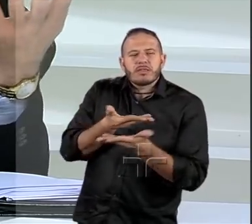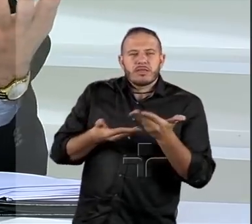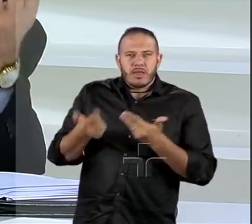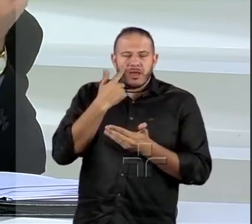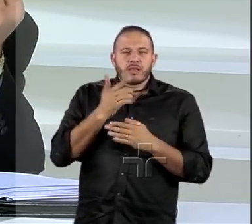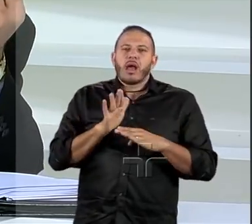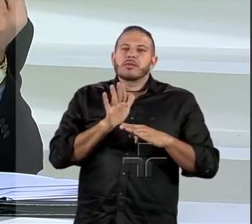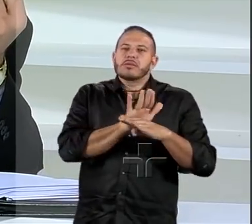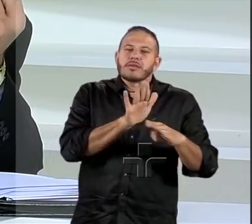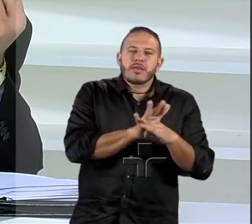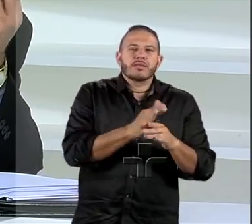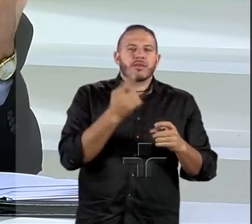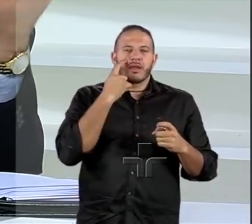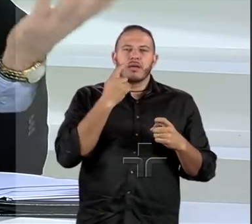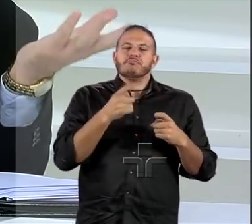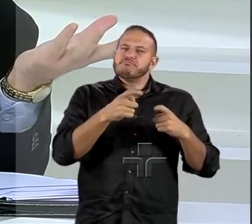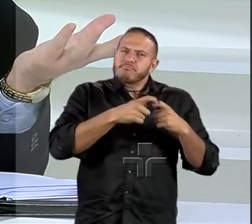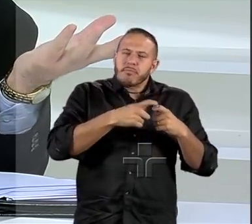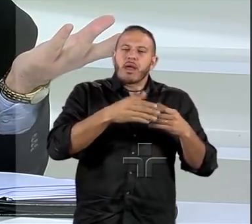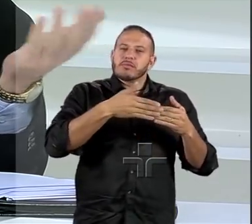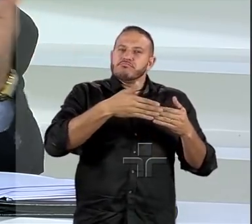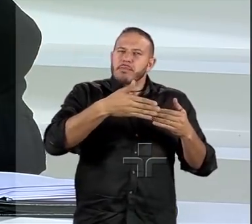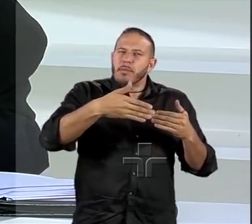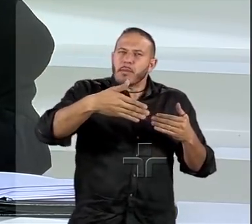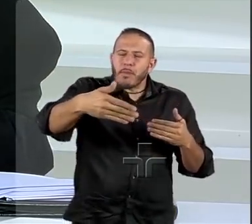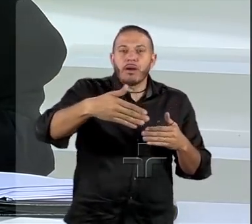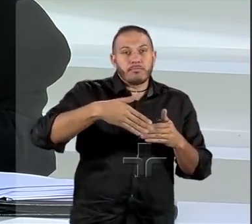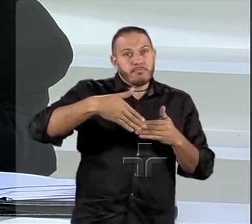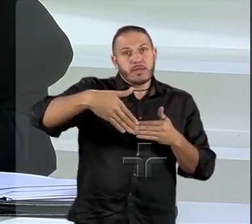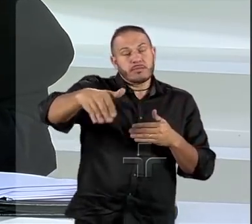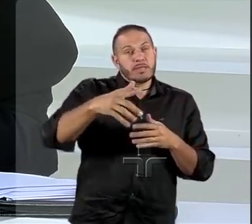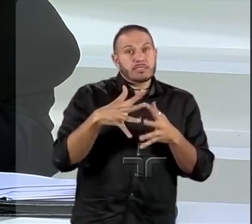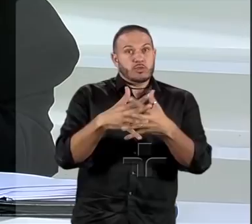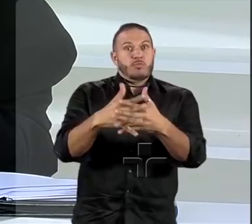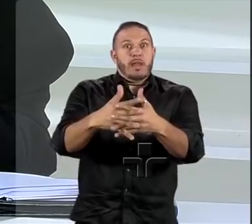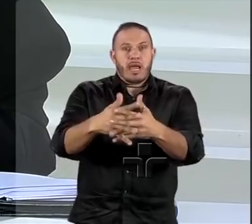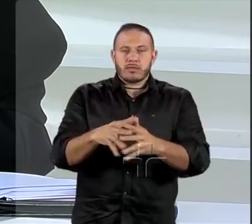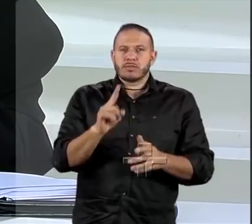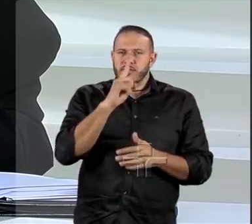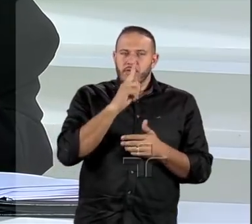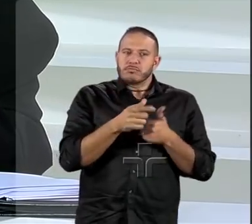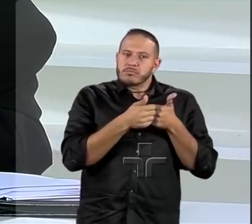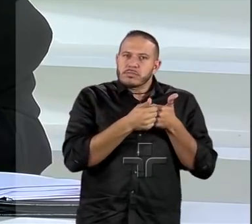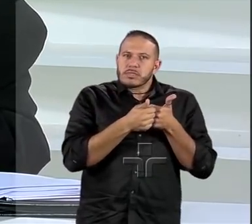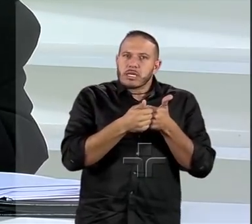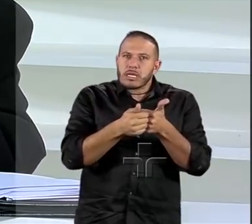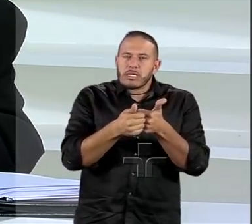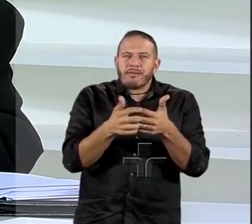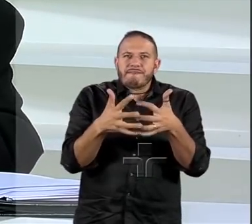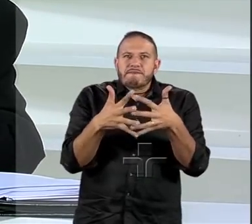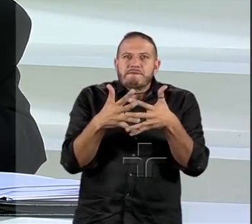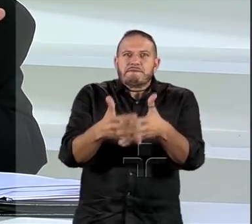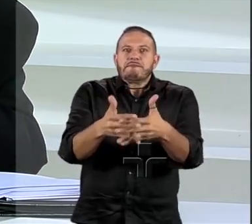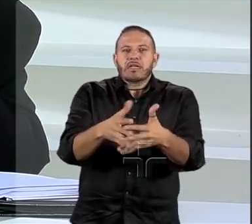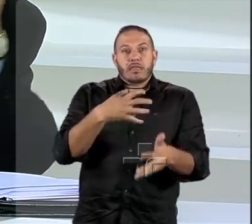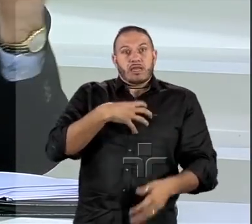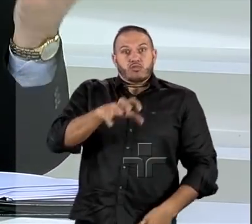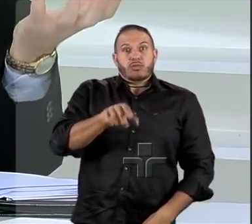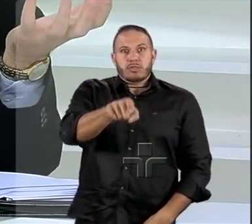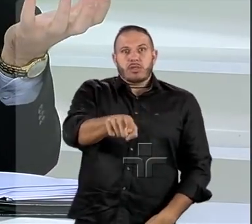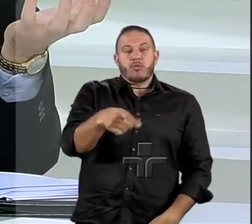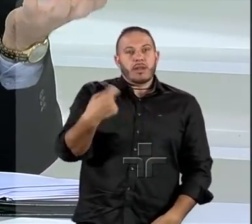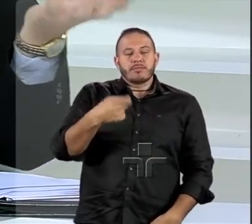assistência e a média complexidade. O sujeito precisa ser atendido e se ele for seguindo na complexidade do seu caso, ele precisa ter